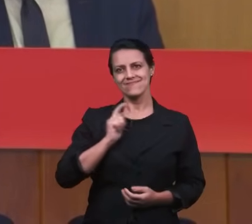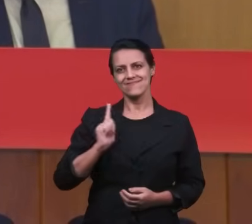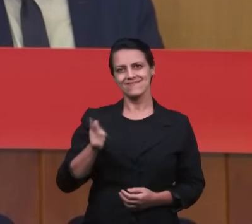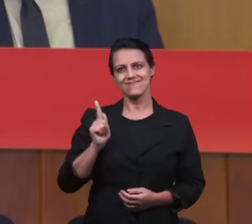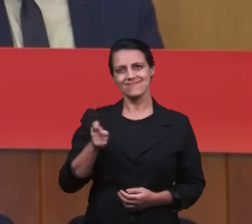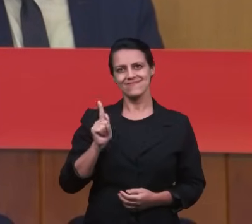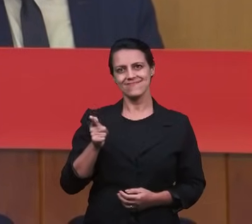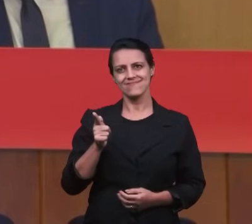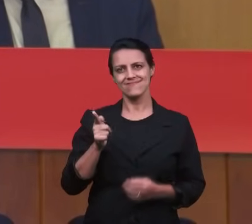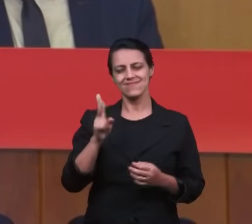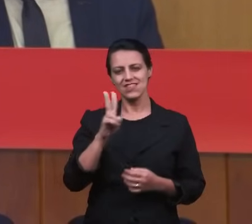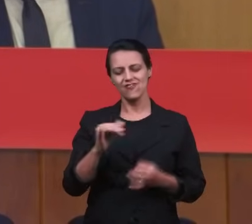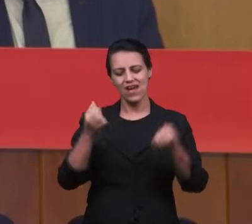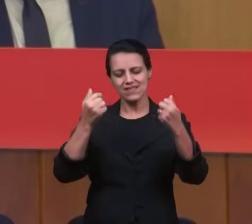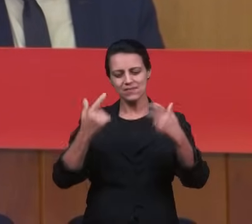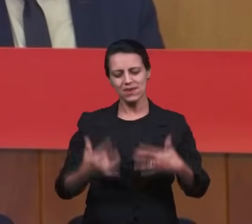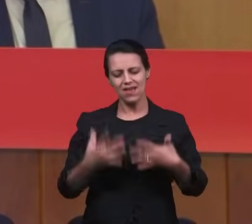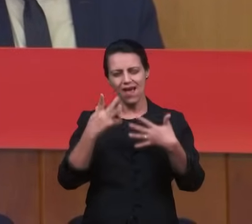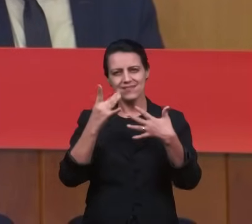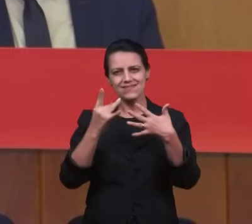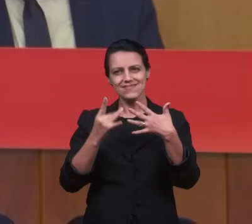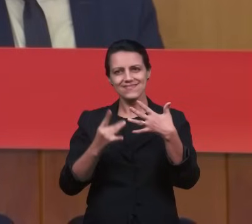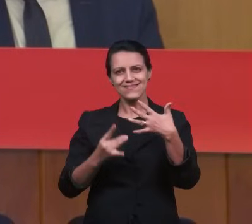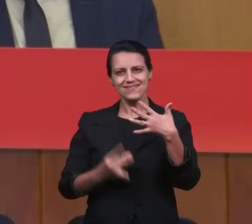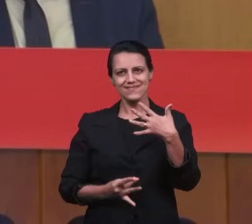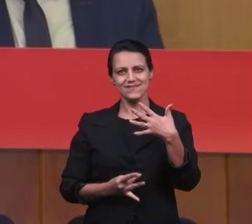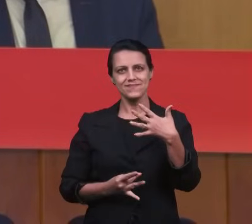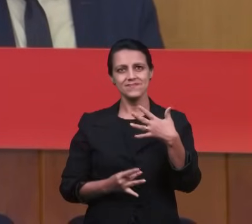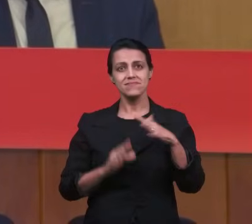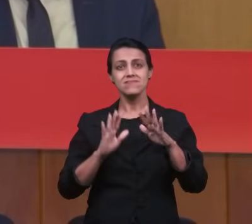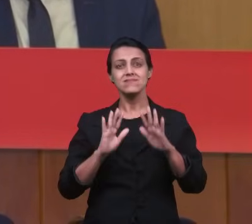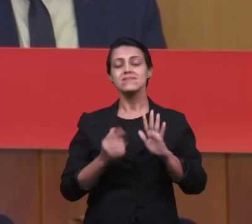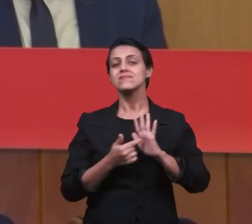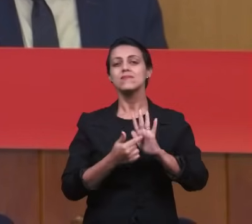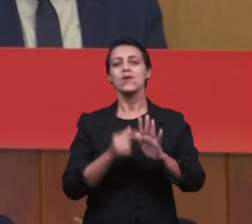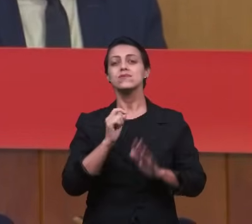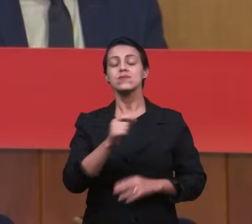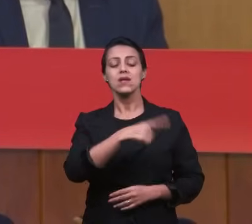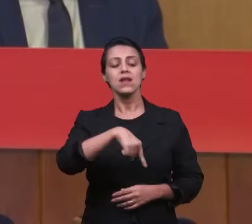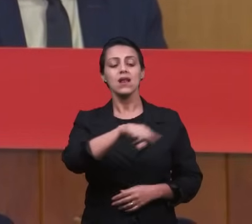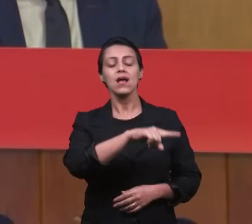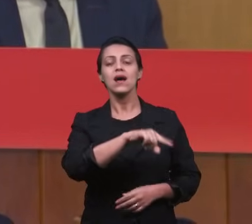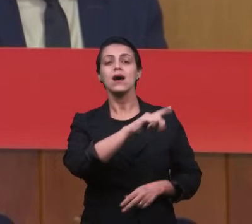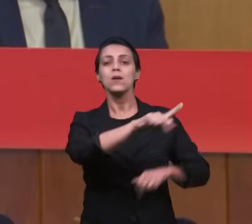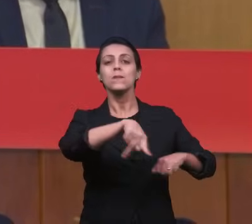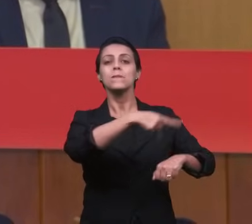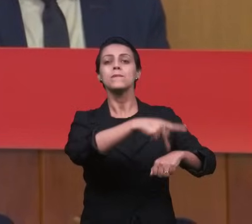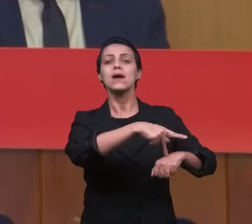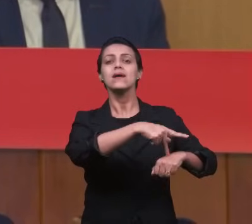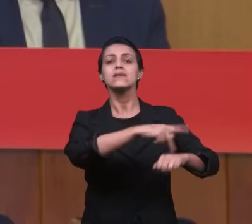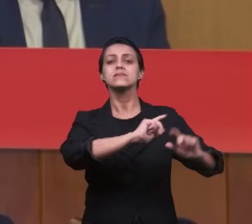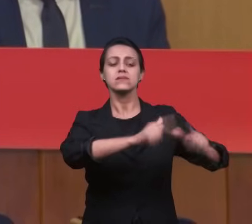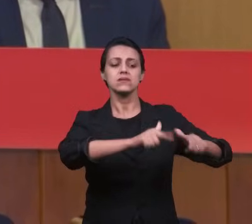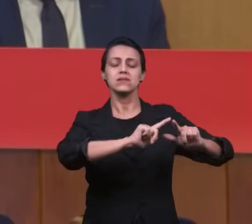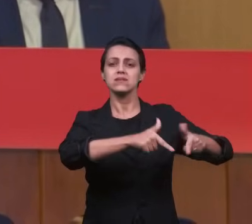Israel, mas esse sinal para nós é o seguinte: a organização de Israel como nação em